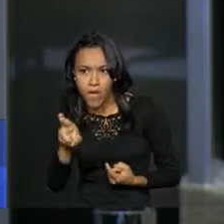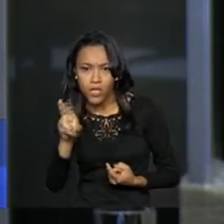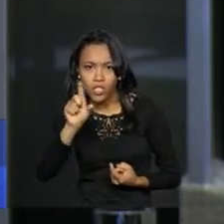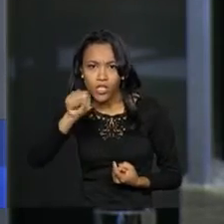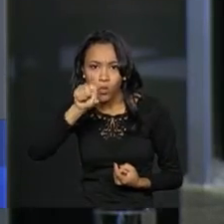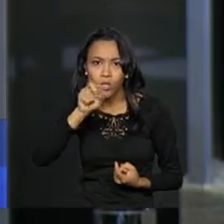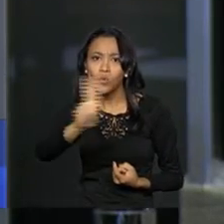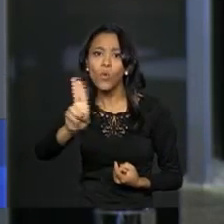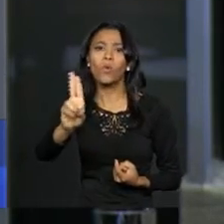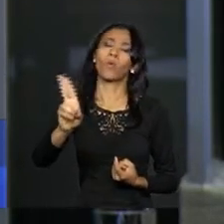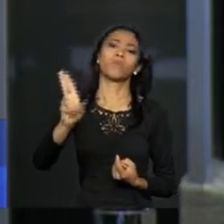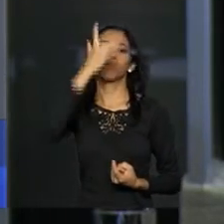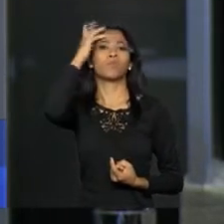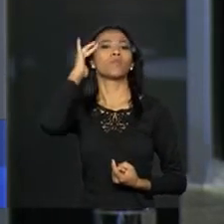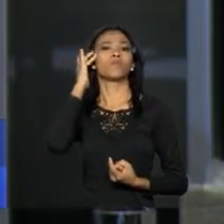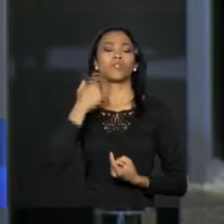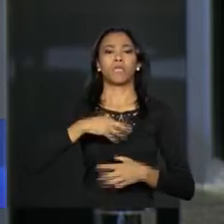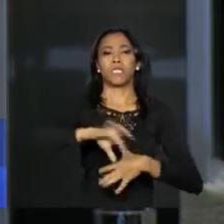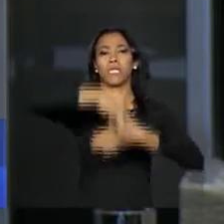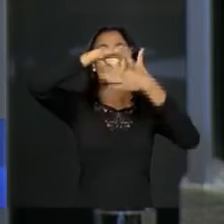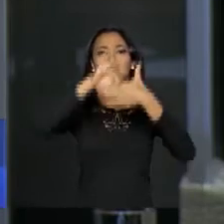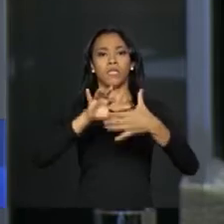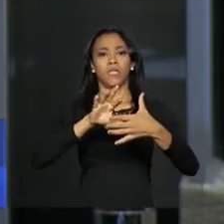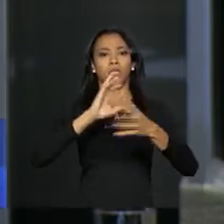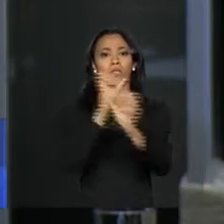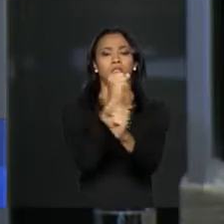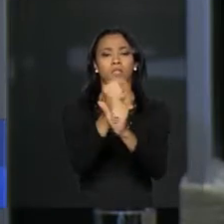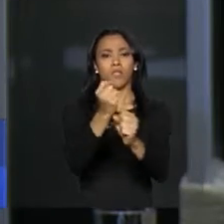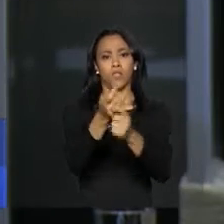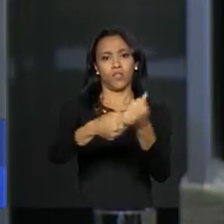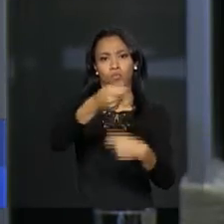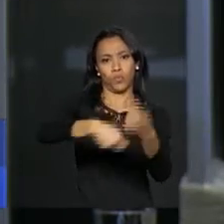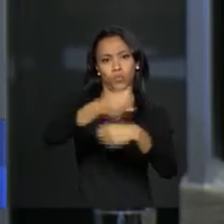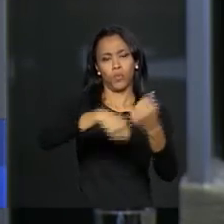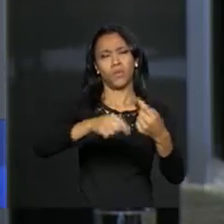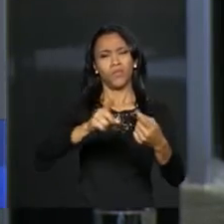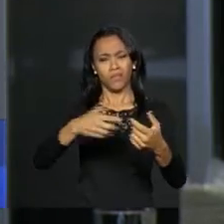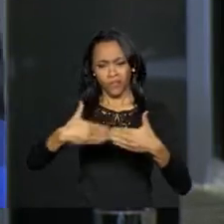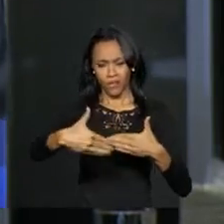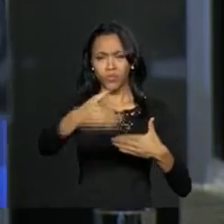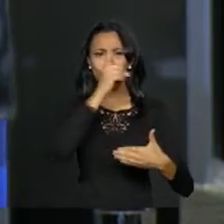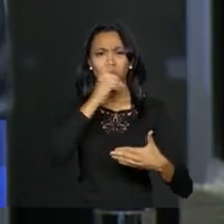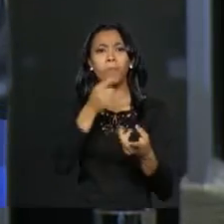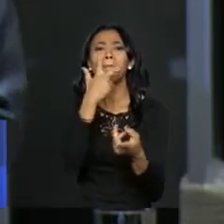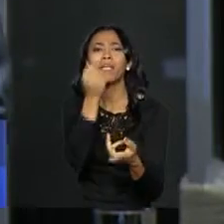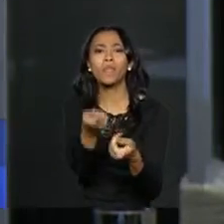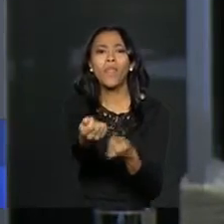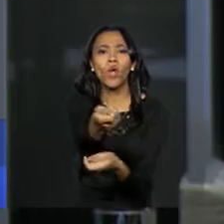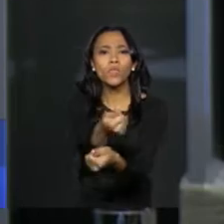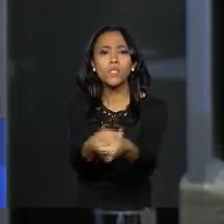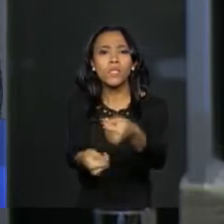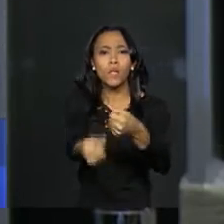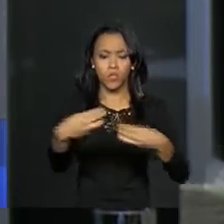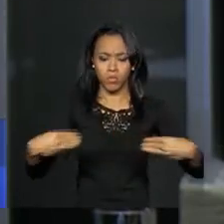para a fazenda. Nós temos no mínimo 180 dias pela frente, e já tem domingo. Estão negociando o ministério. Eu vi